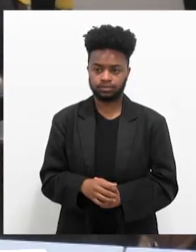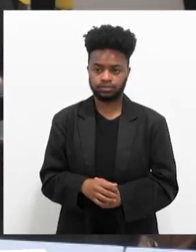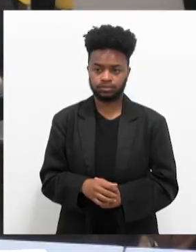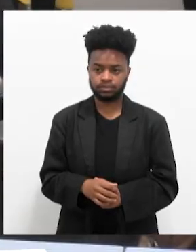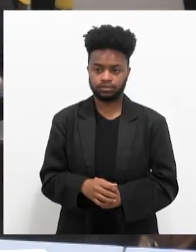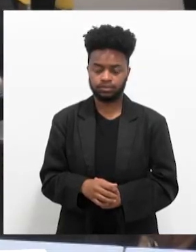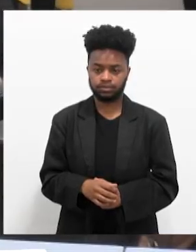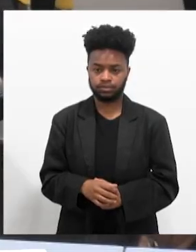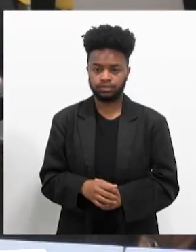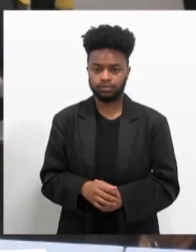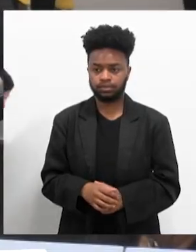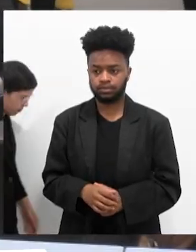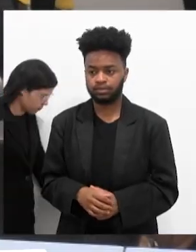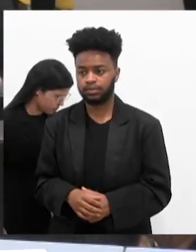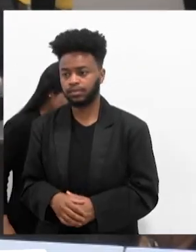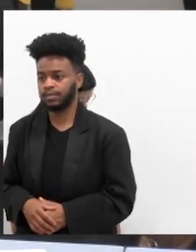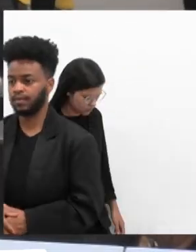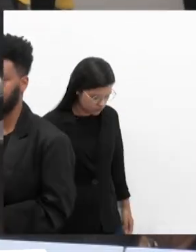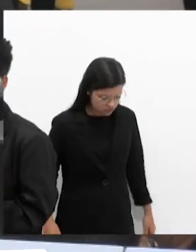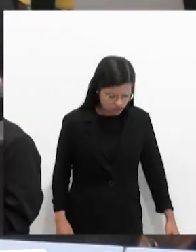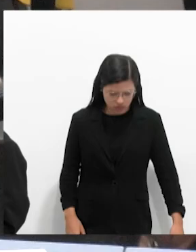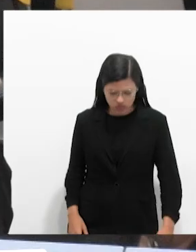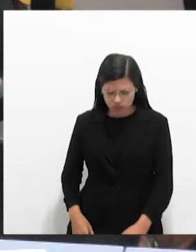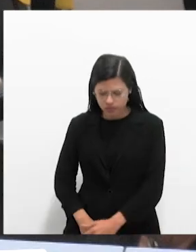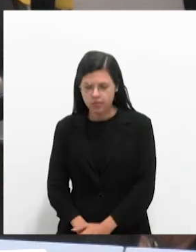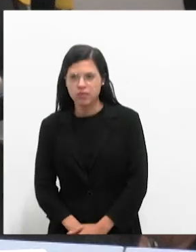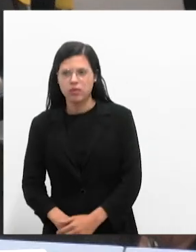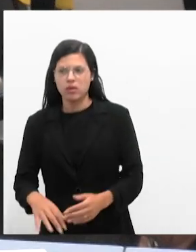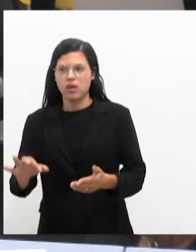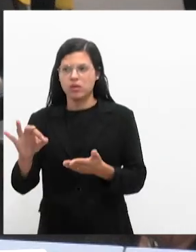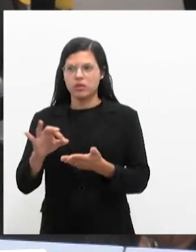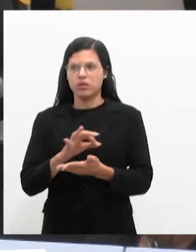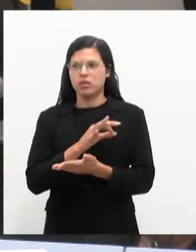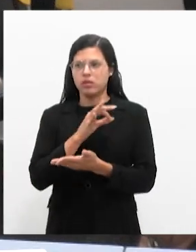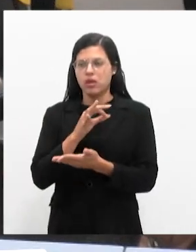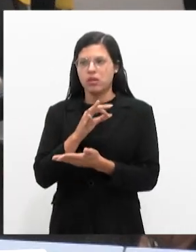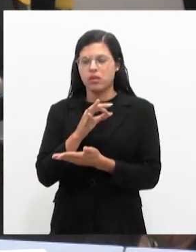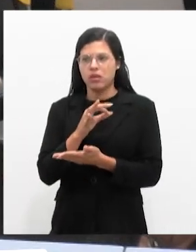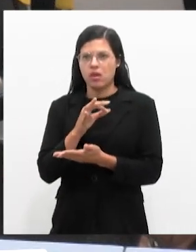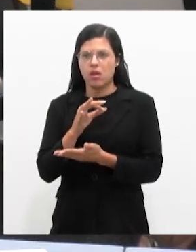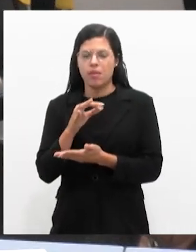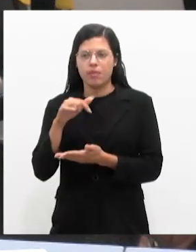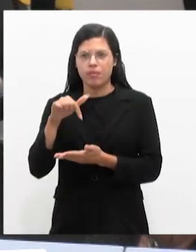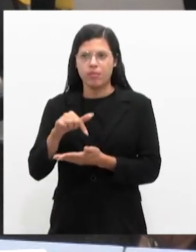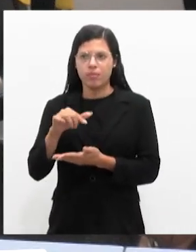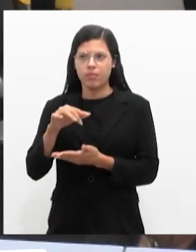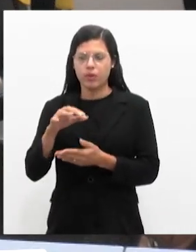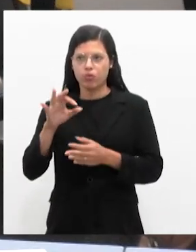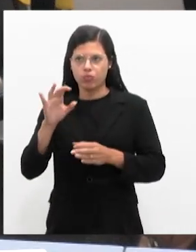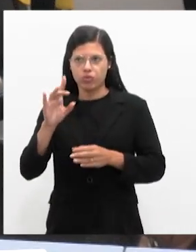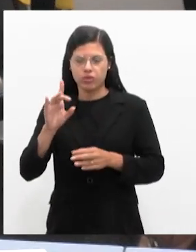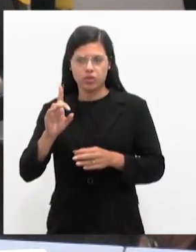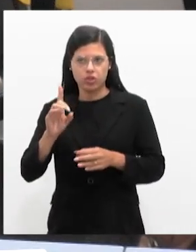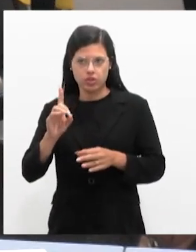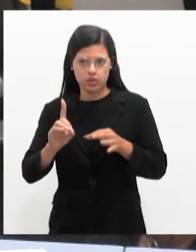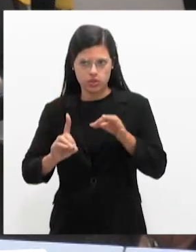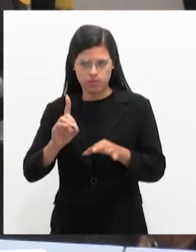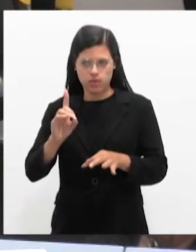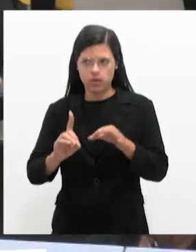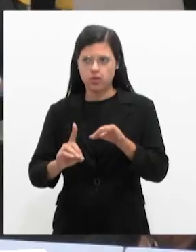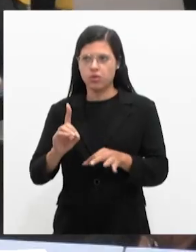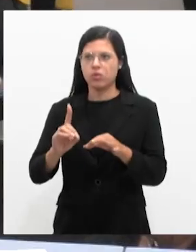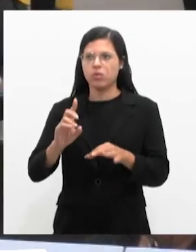unicamente assinada pelo desembargador Ricardo Rodrigues Cardoso. Perfeito. Não teve